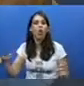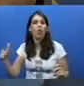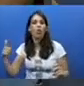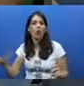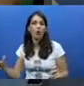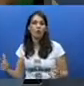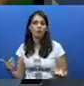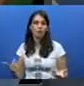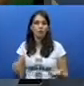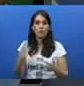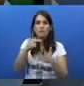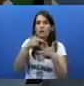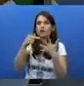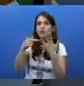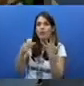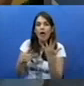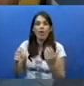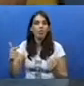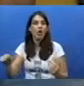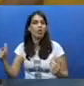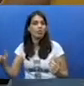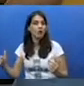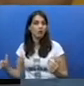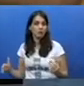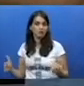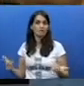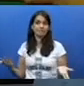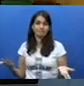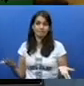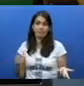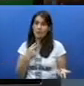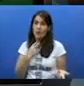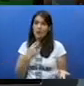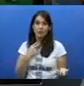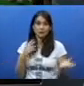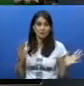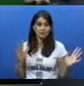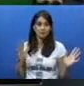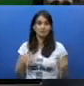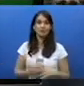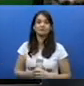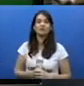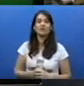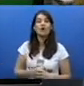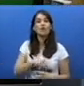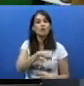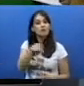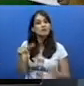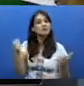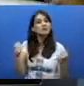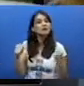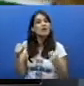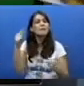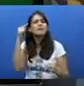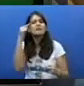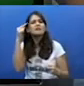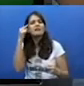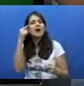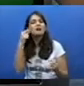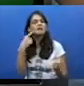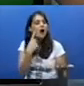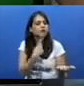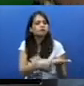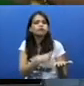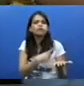lá, crianças, revisar um texto exige pensar se está de acordo. Será que você colocou